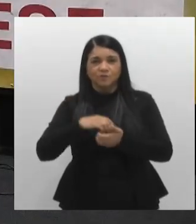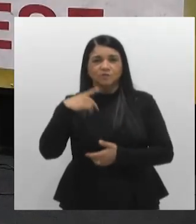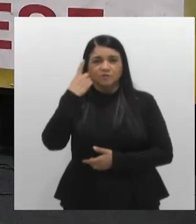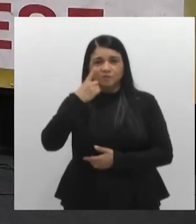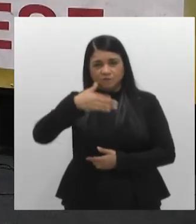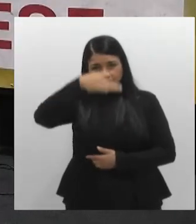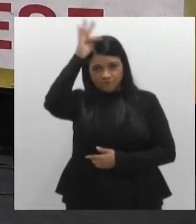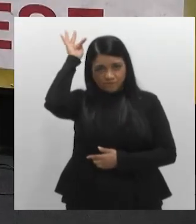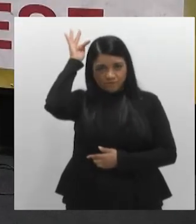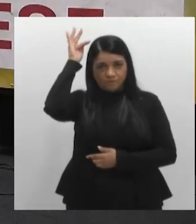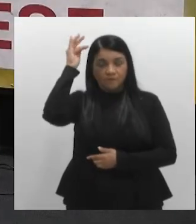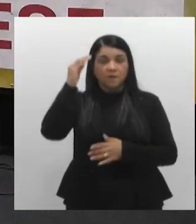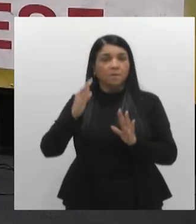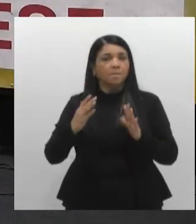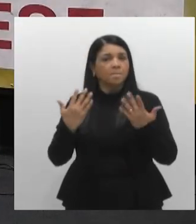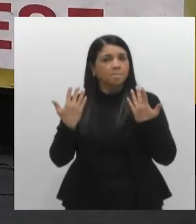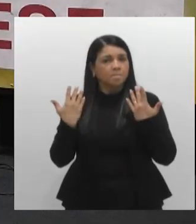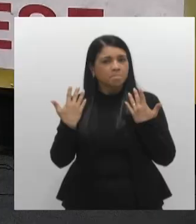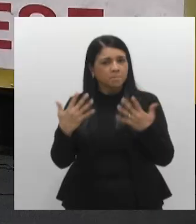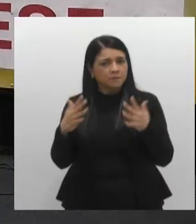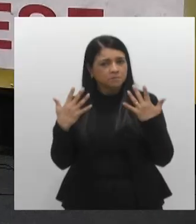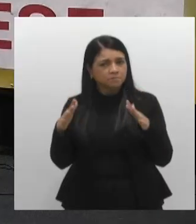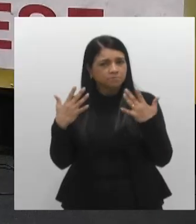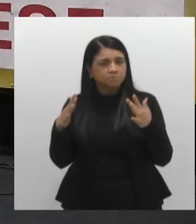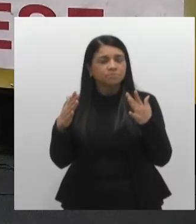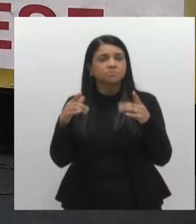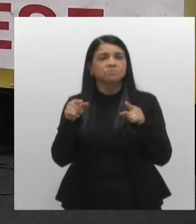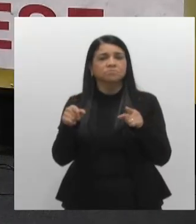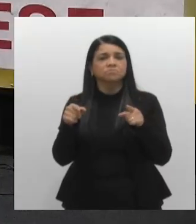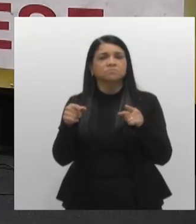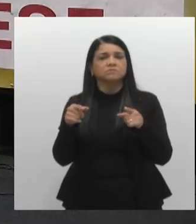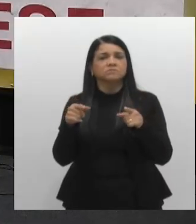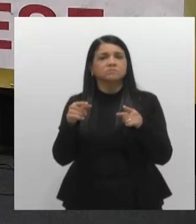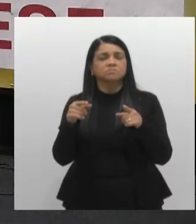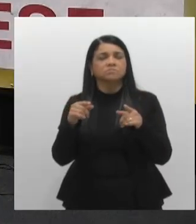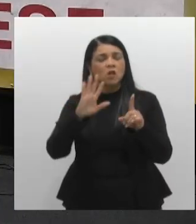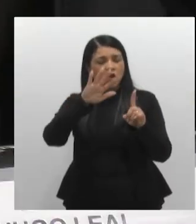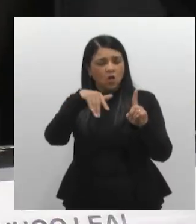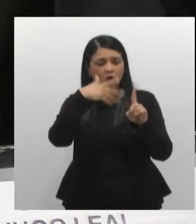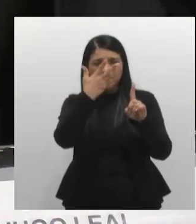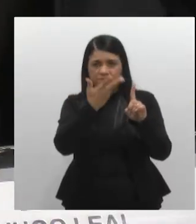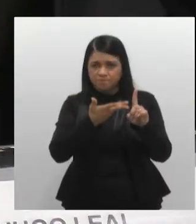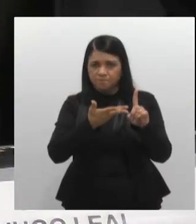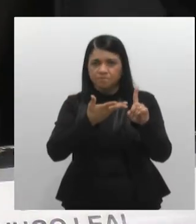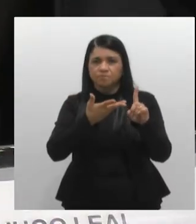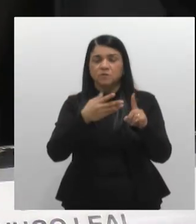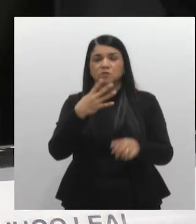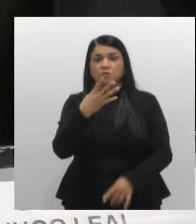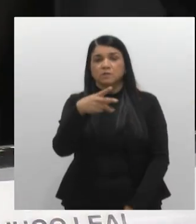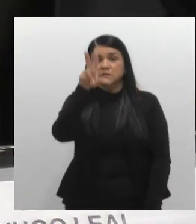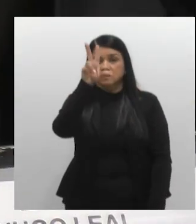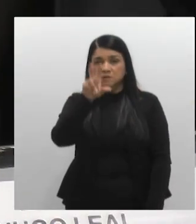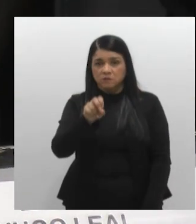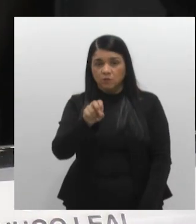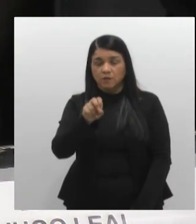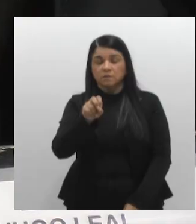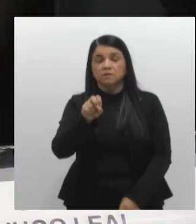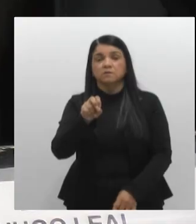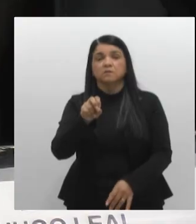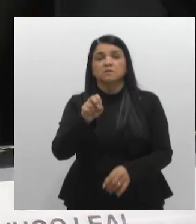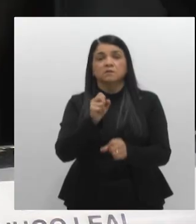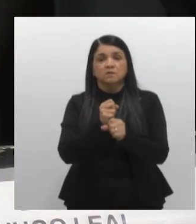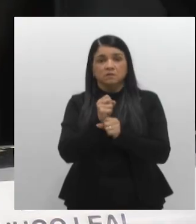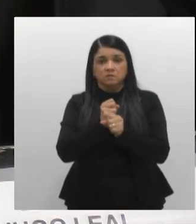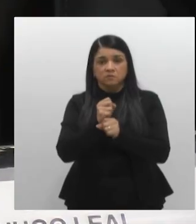Fred Pacheco, parabenizo por essa solenidade, por essa homenagem aos 450 anos da prelazia